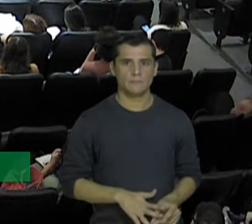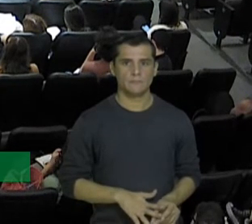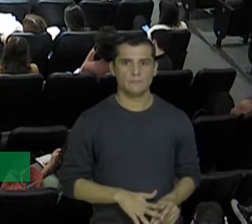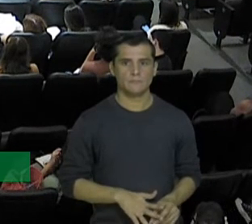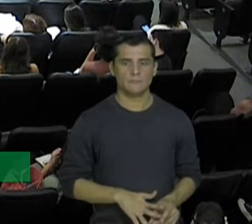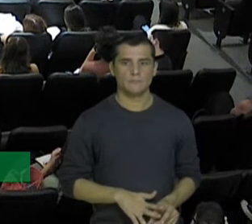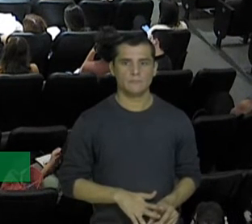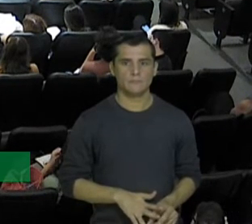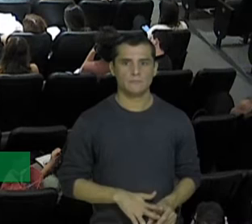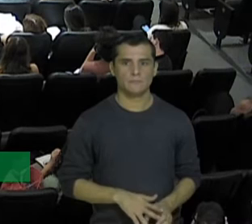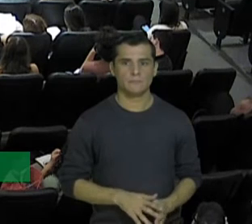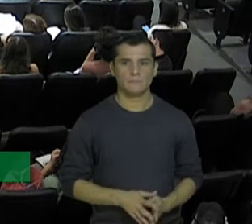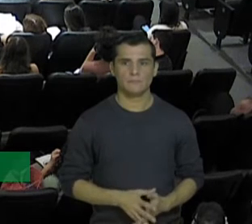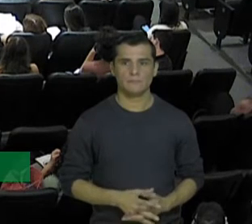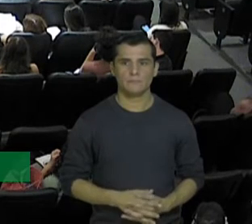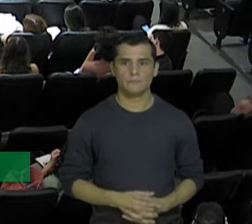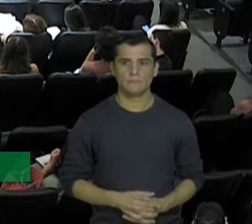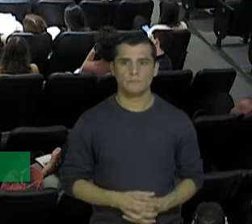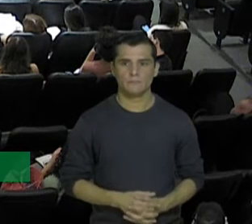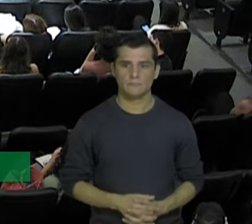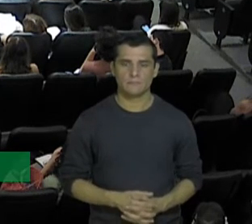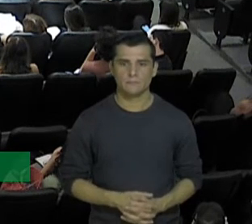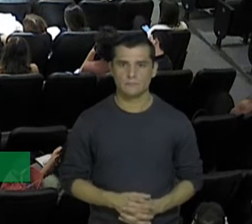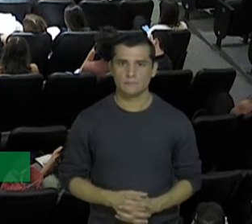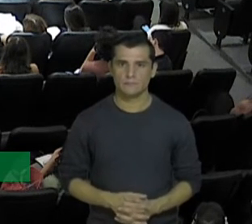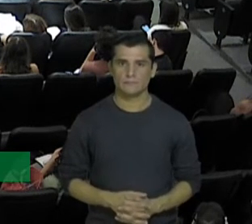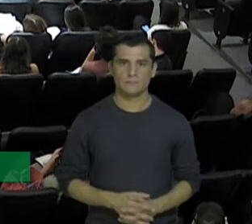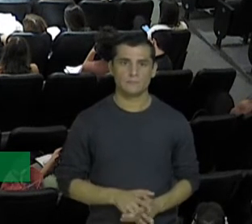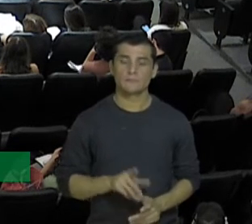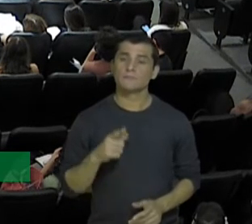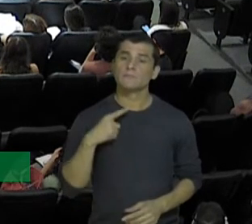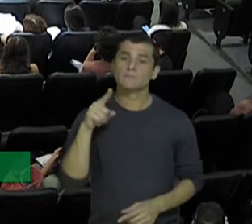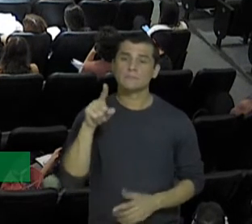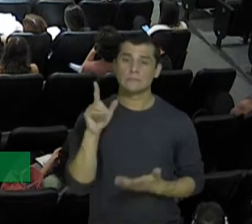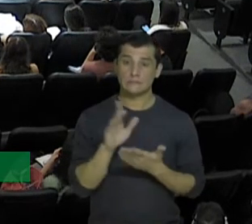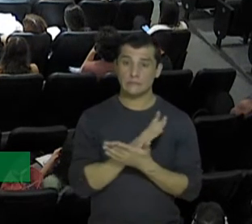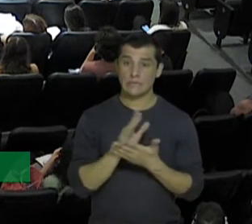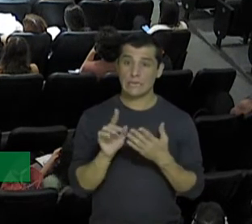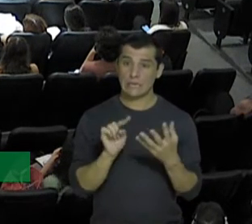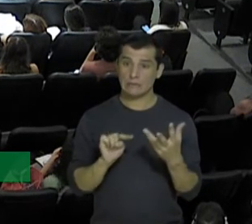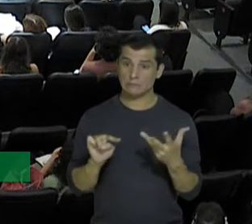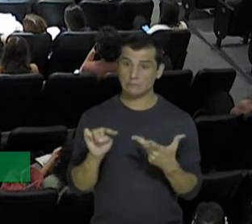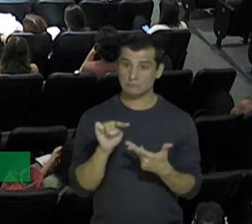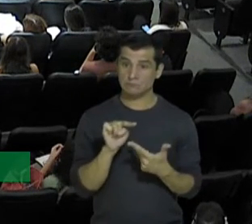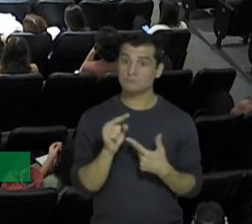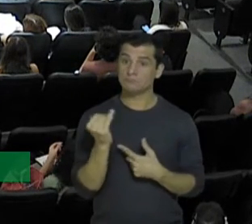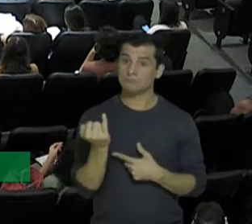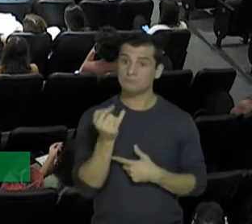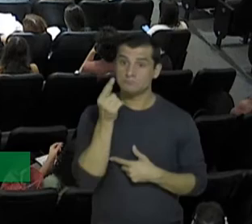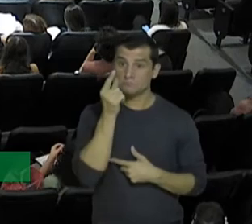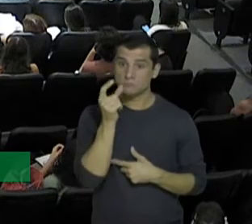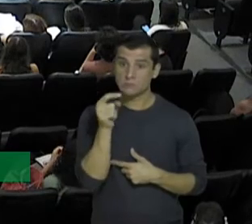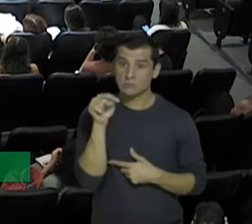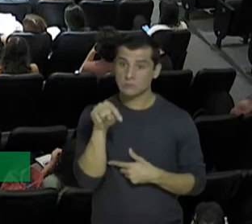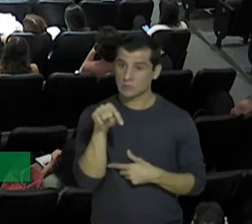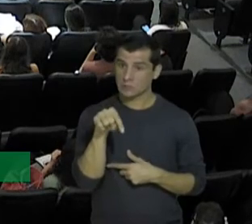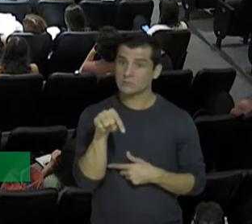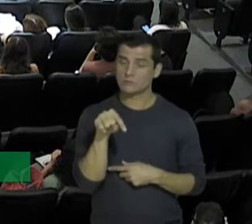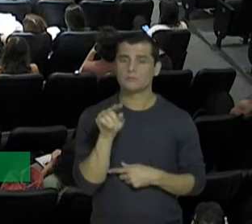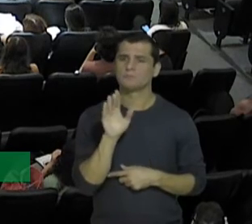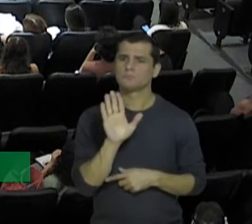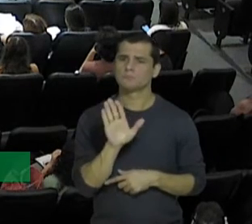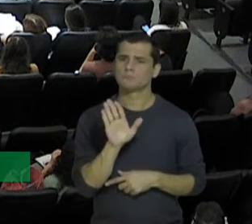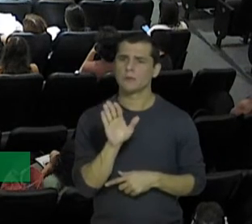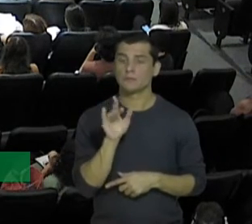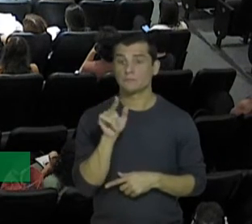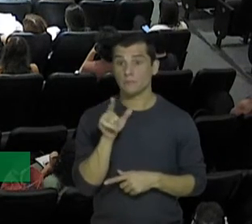está vamos lá aqui são são alguns pontos interessantes Mas vamos lá eh O que eu o que eu gostaria de de